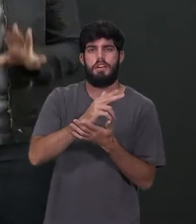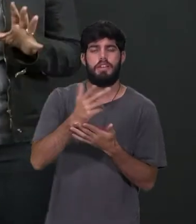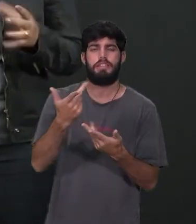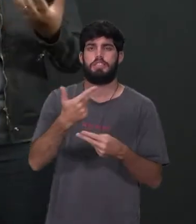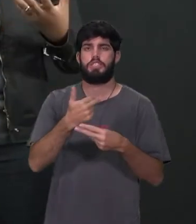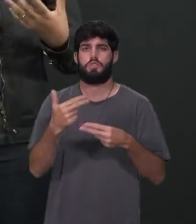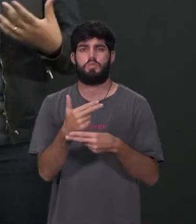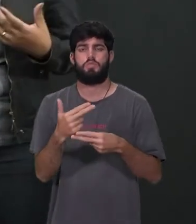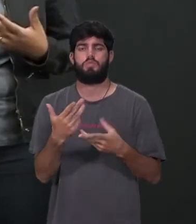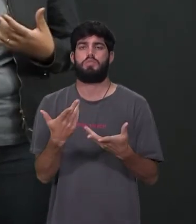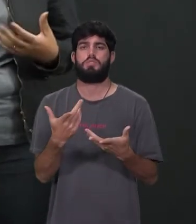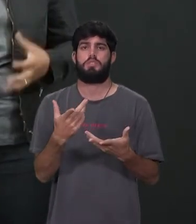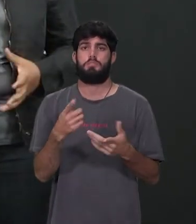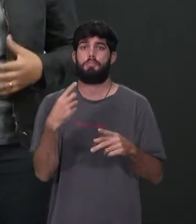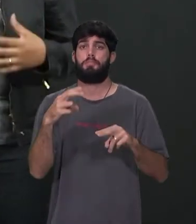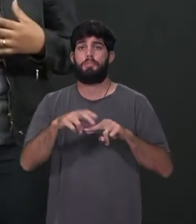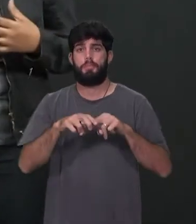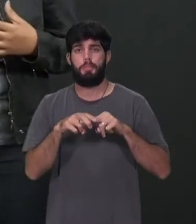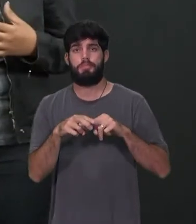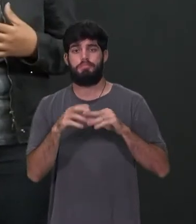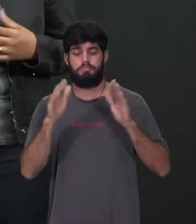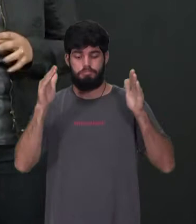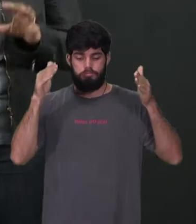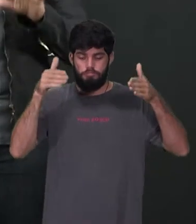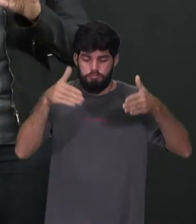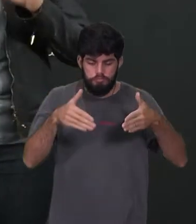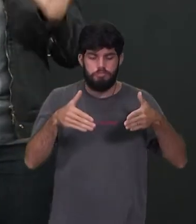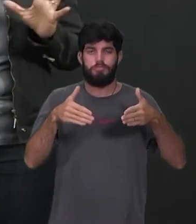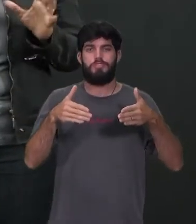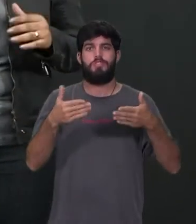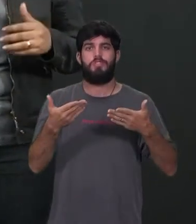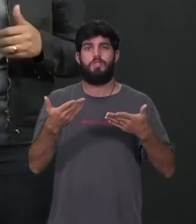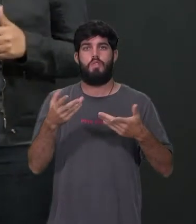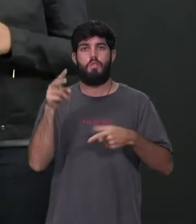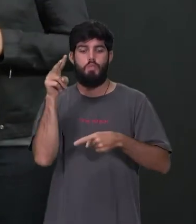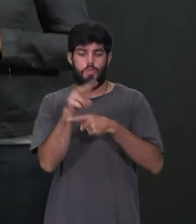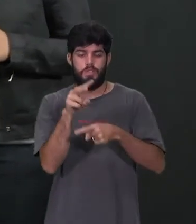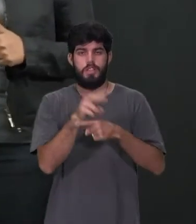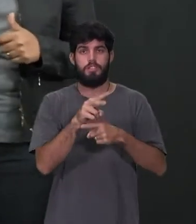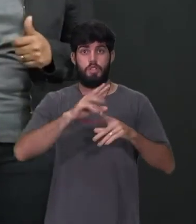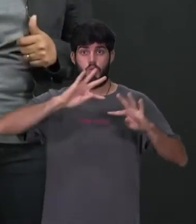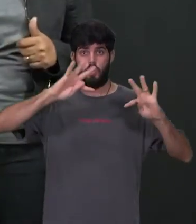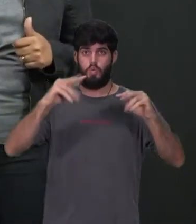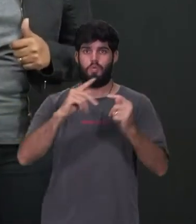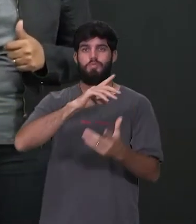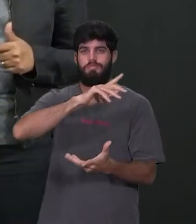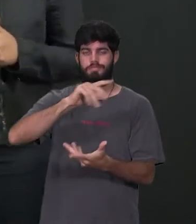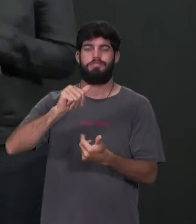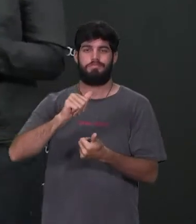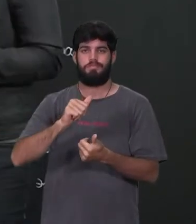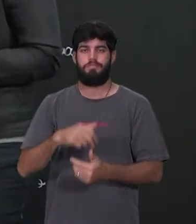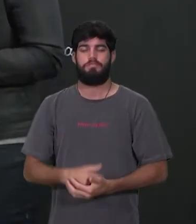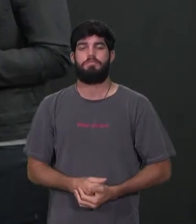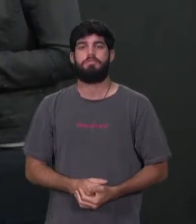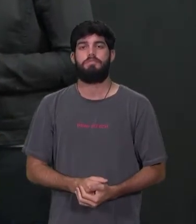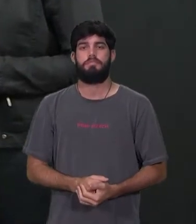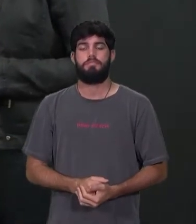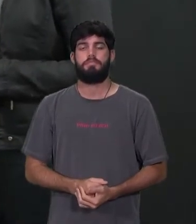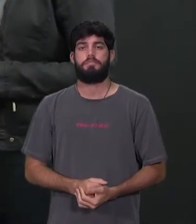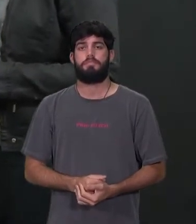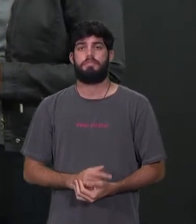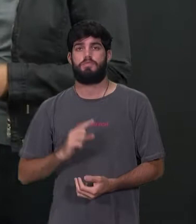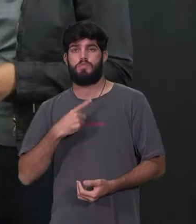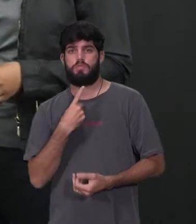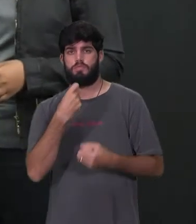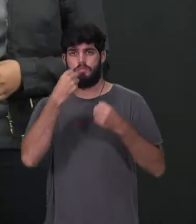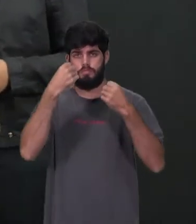dali. Daí essa atenção especial, investimentos de todo mundo na preservação da Amazônia. E aí, quando a gente fala